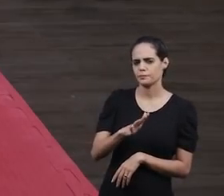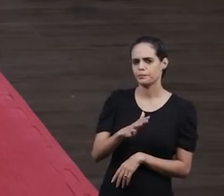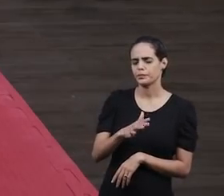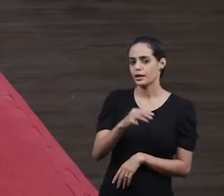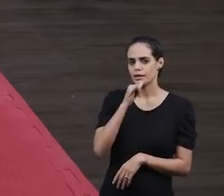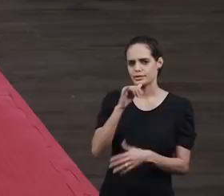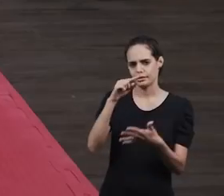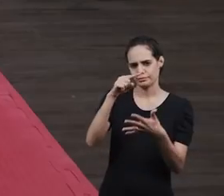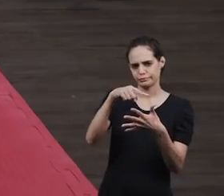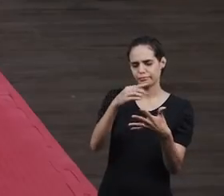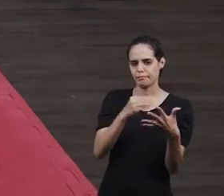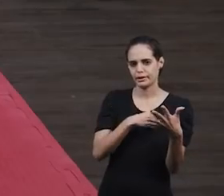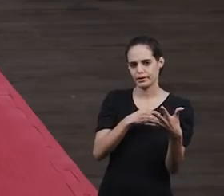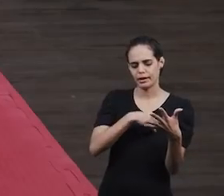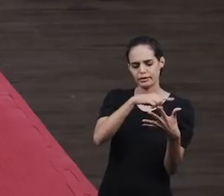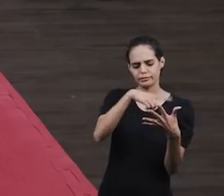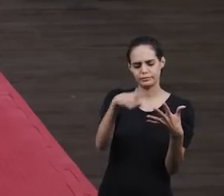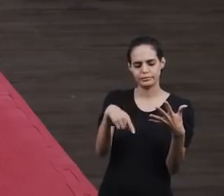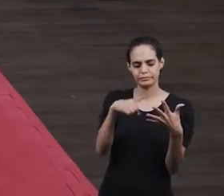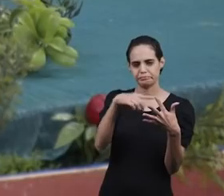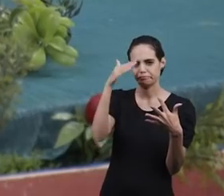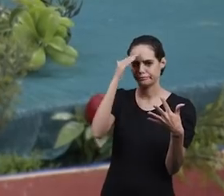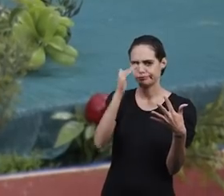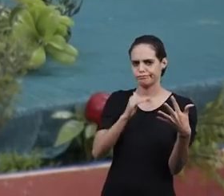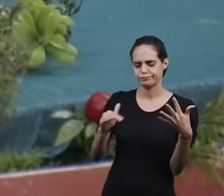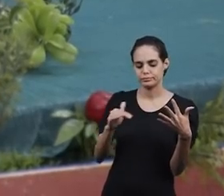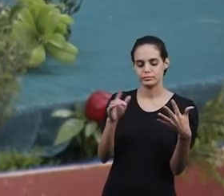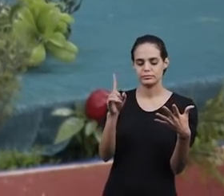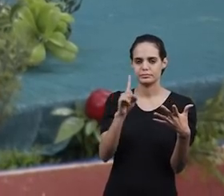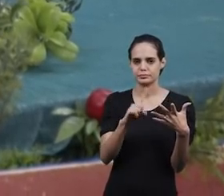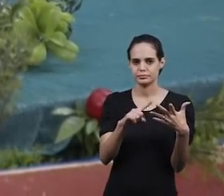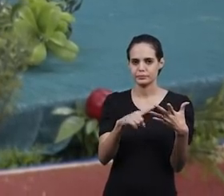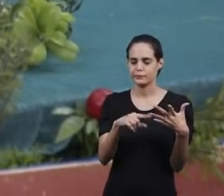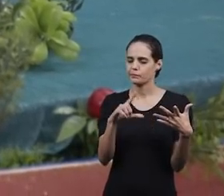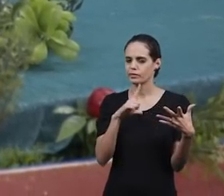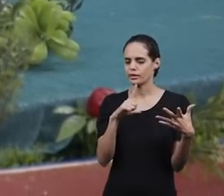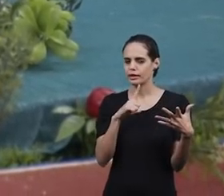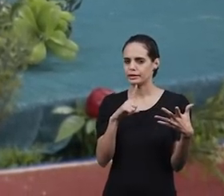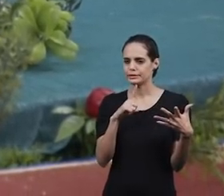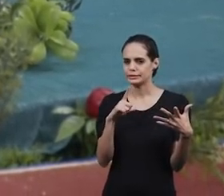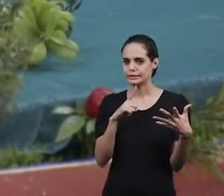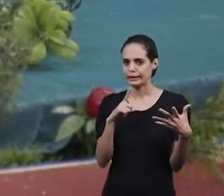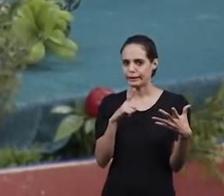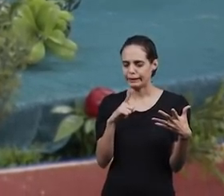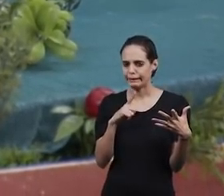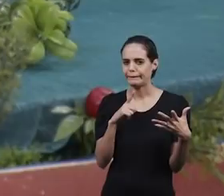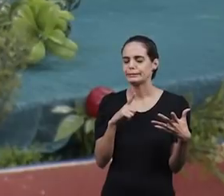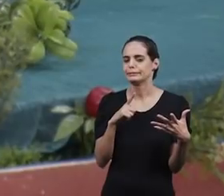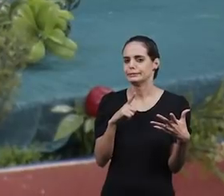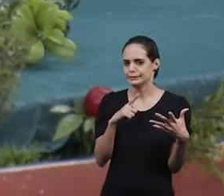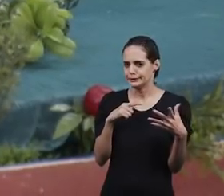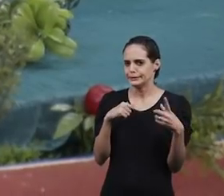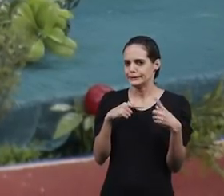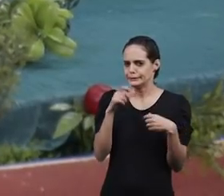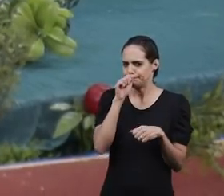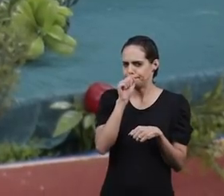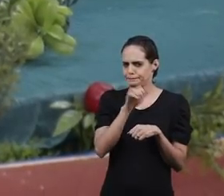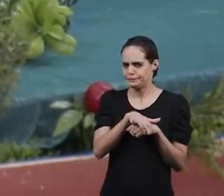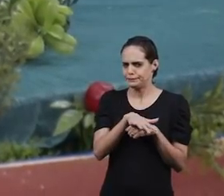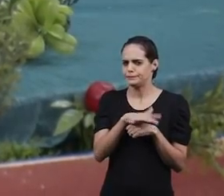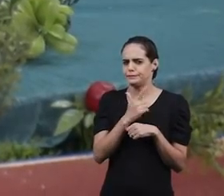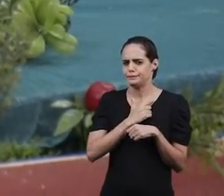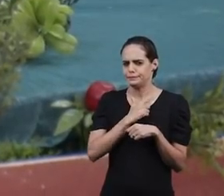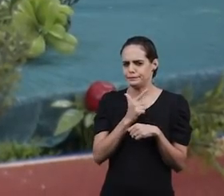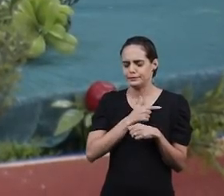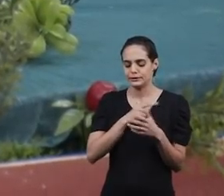como o pecado, aparece, olha só, a desobediência, aparece a palavra